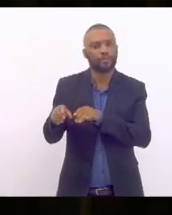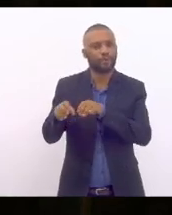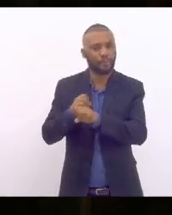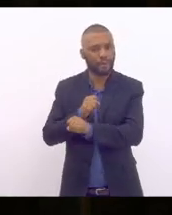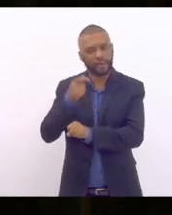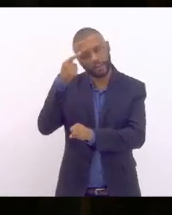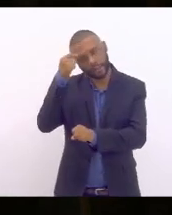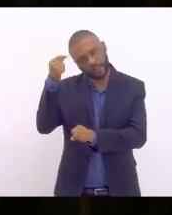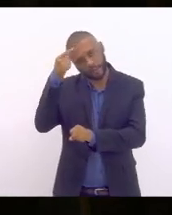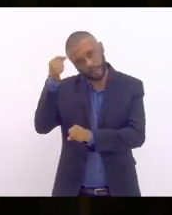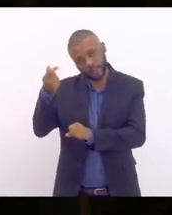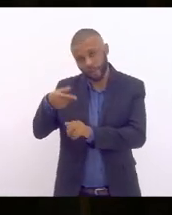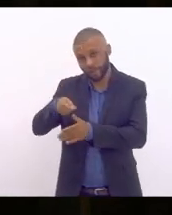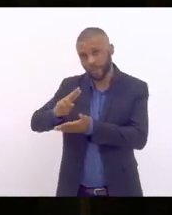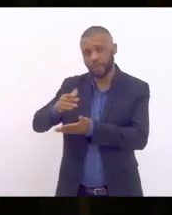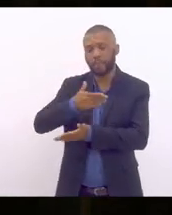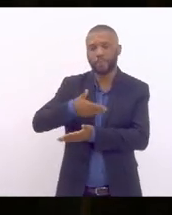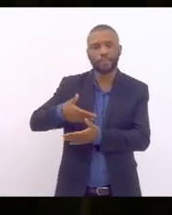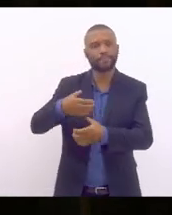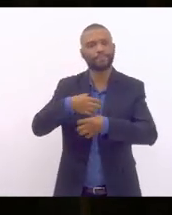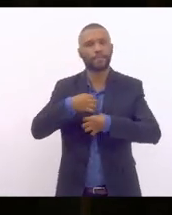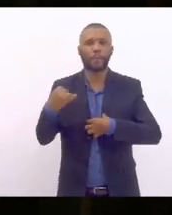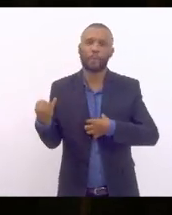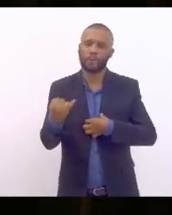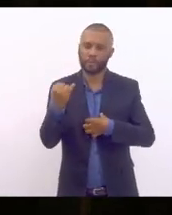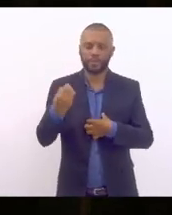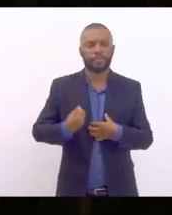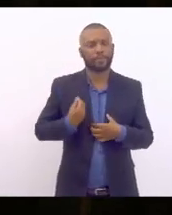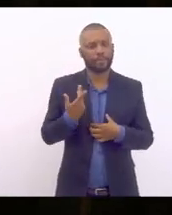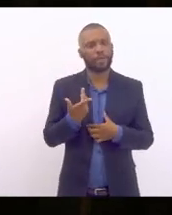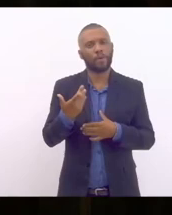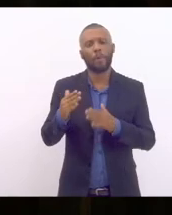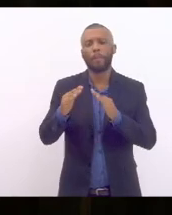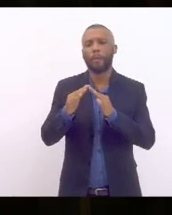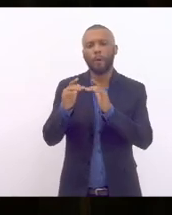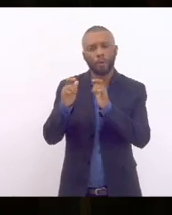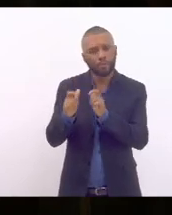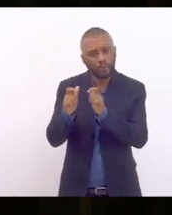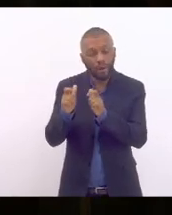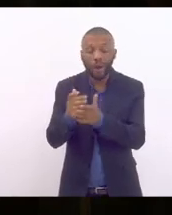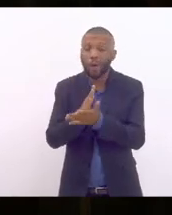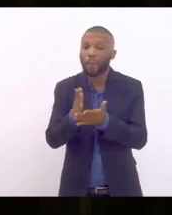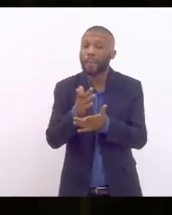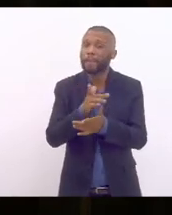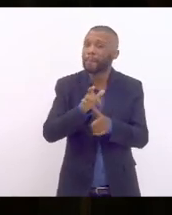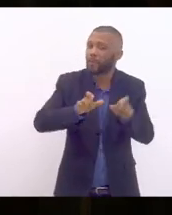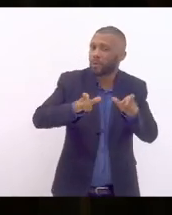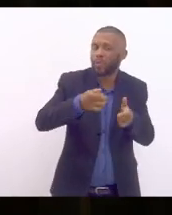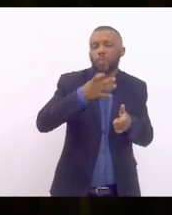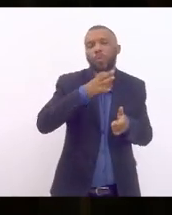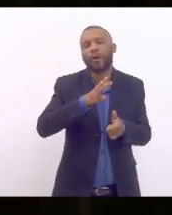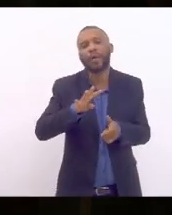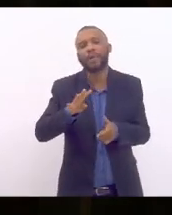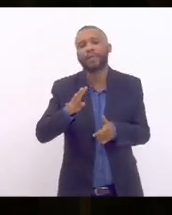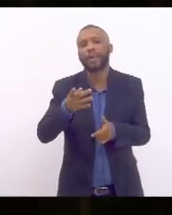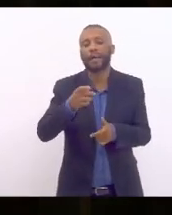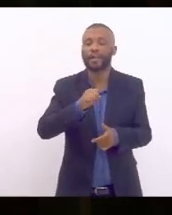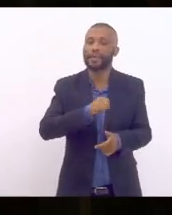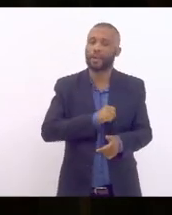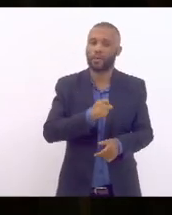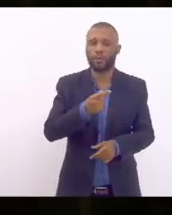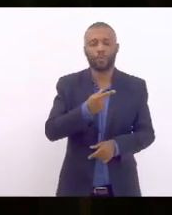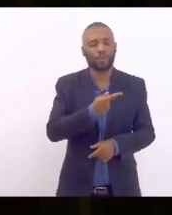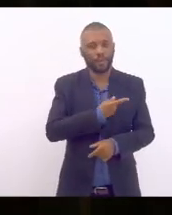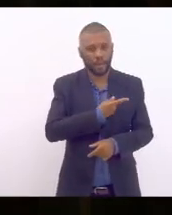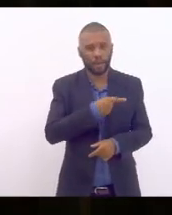universidade pública fez uma diferença imensa na minha vida eu venho de um lugar algumas pessoas podem não conhecer mas cidade de São Gonçalo